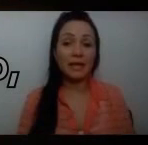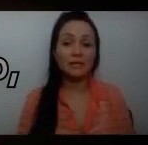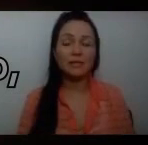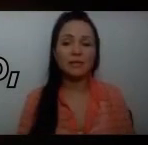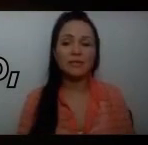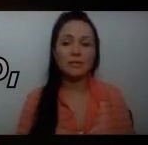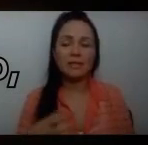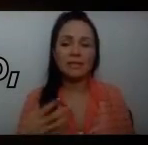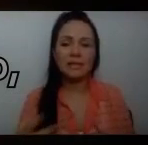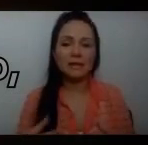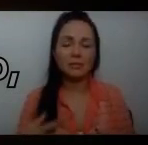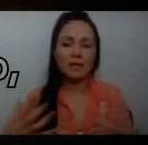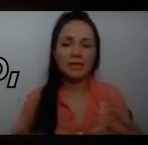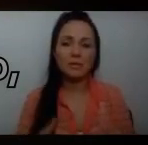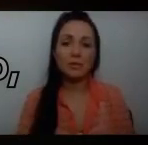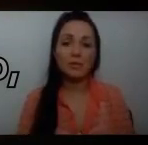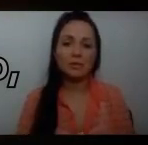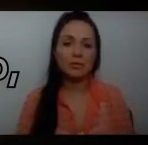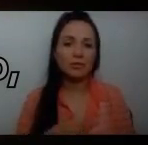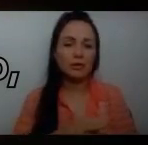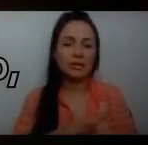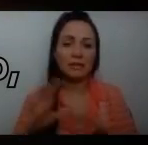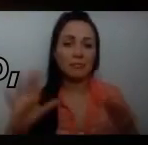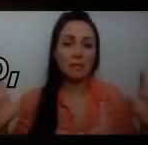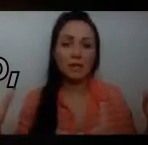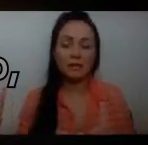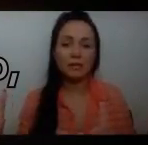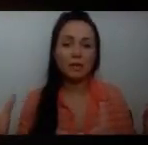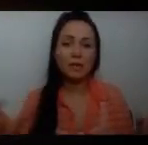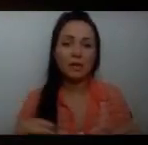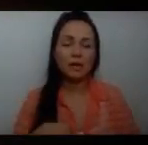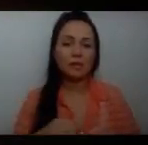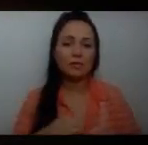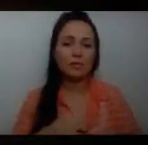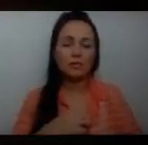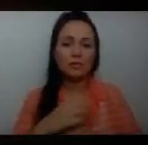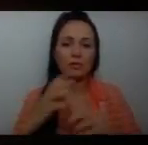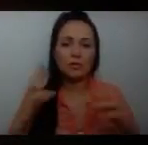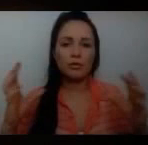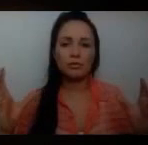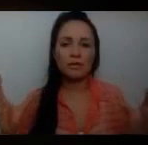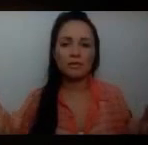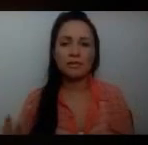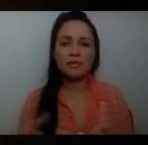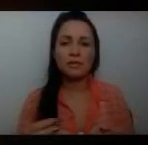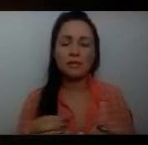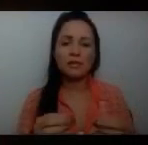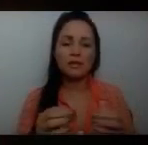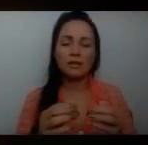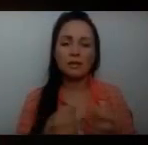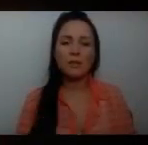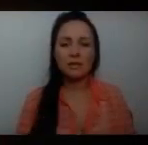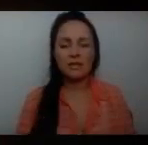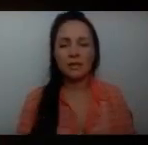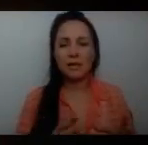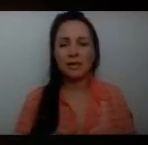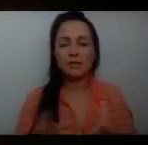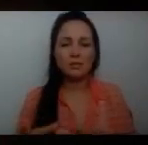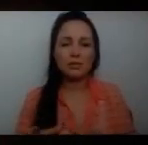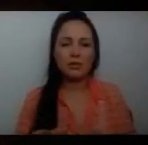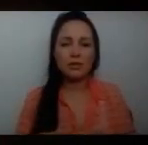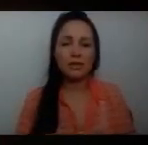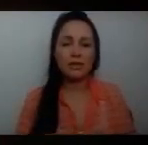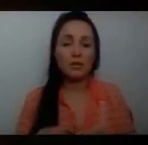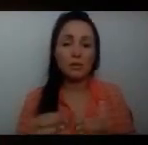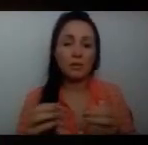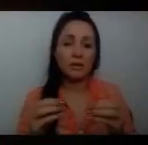para ele foi visualizado, percebido como um choque tremendo que causou um estrondo na vida e pode ser trabalhado